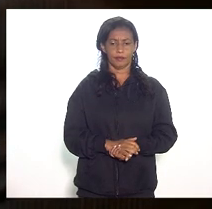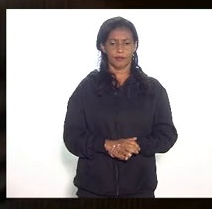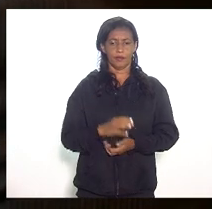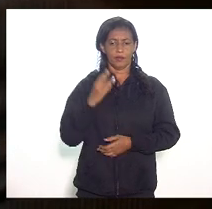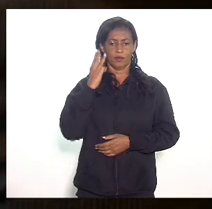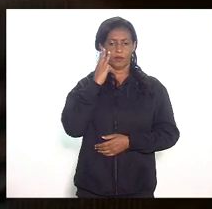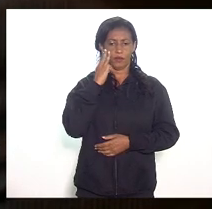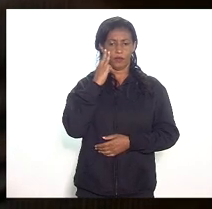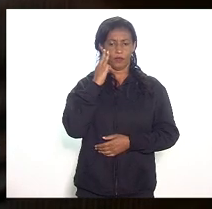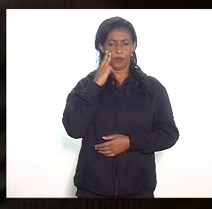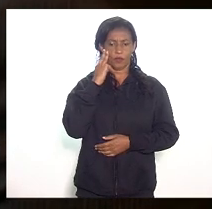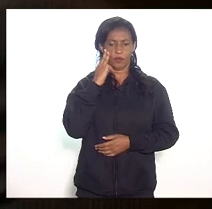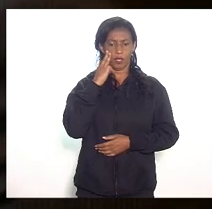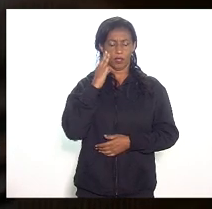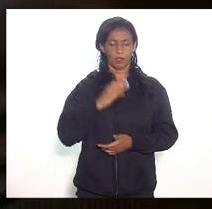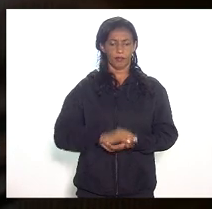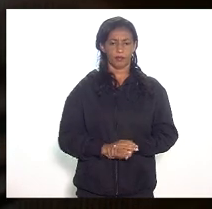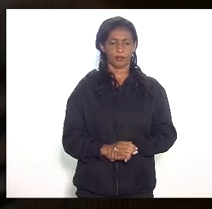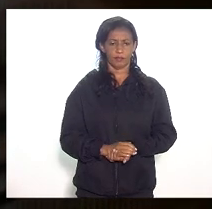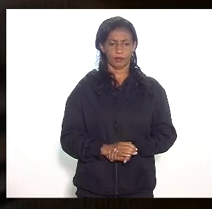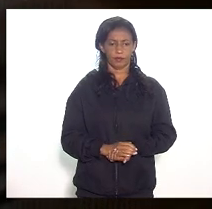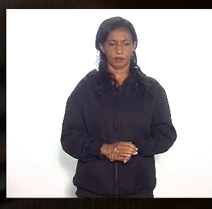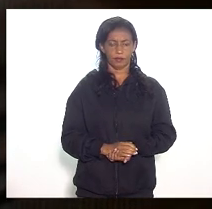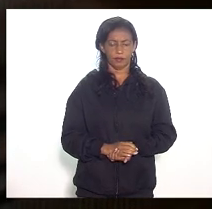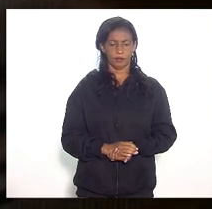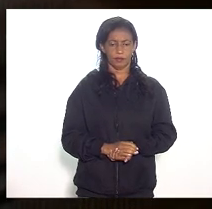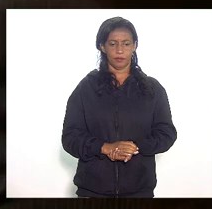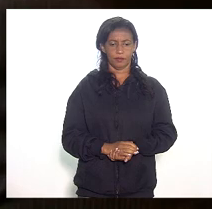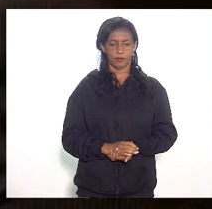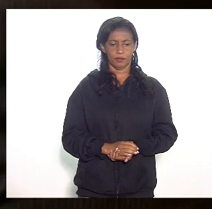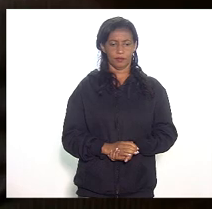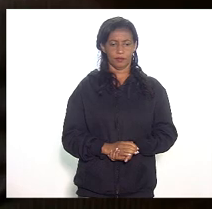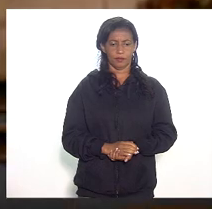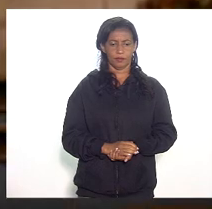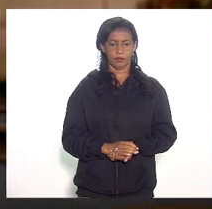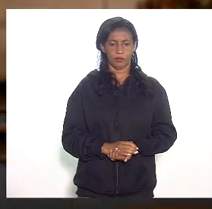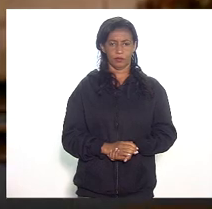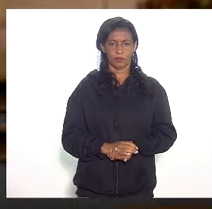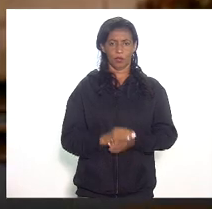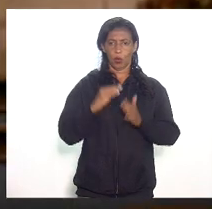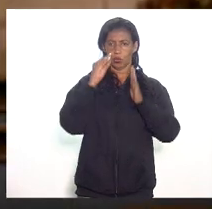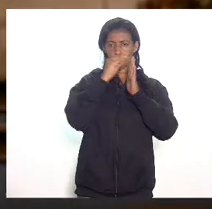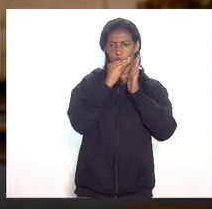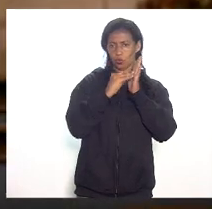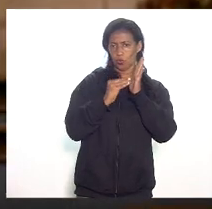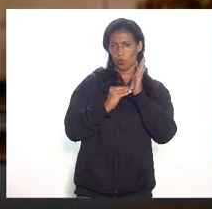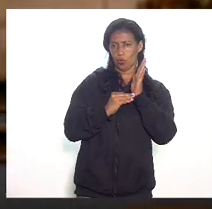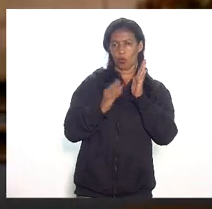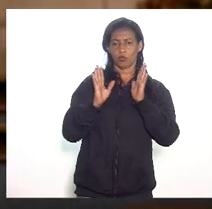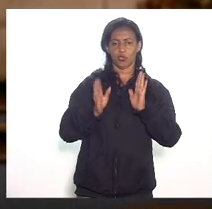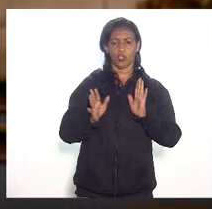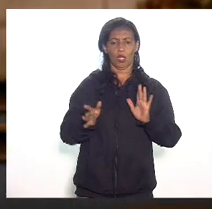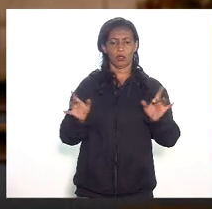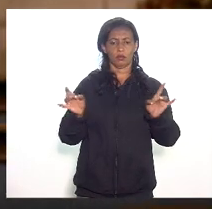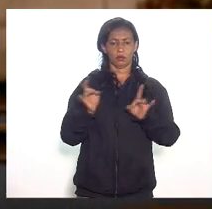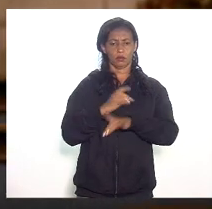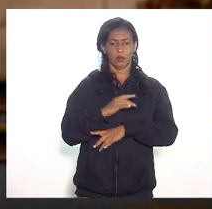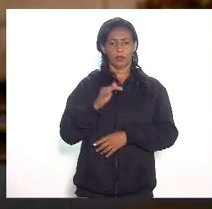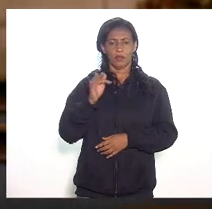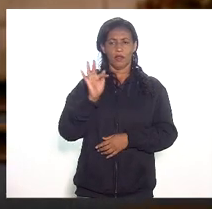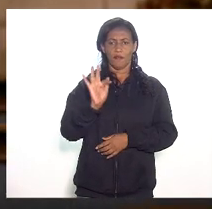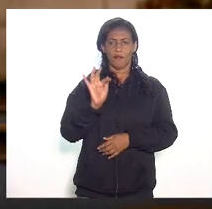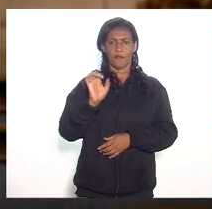Valdeque. Sem prejuízo de anotarmos mais outros parlamentares. Filipe Peixoto, presidente. Filipe